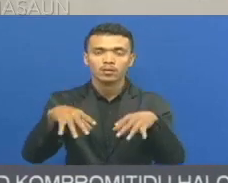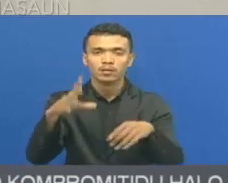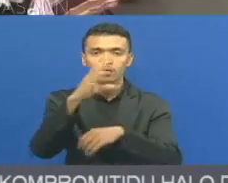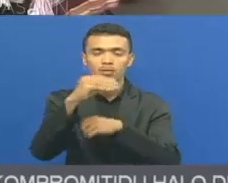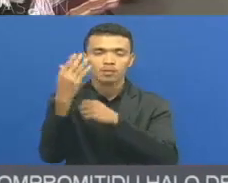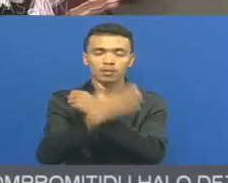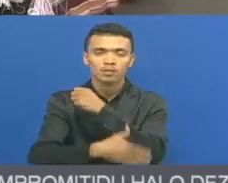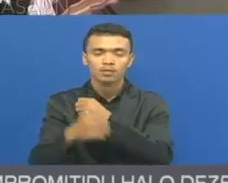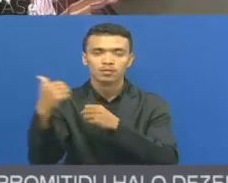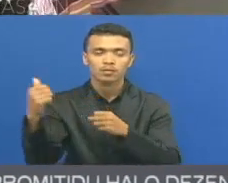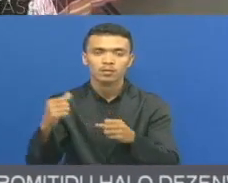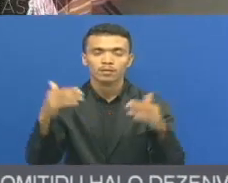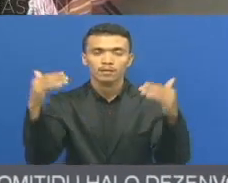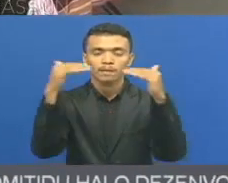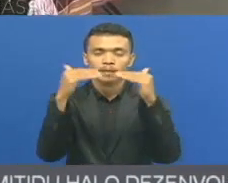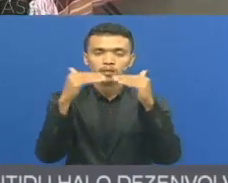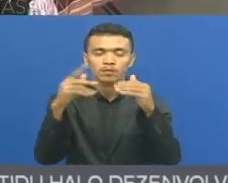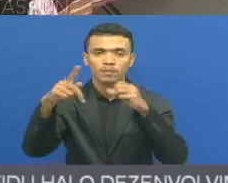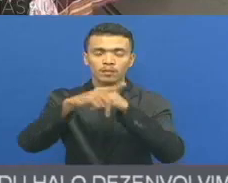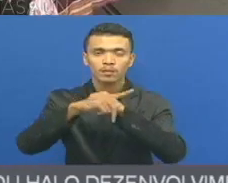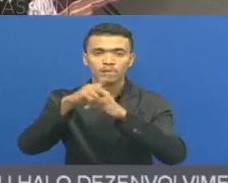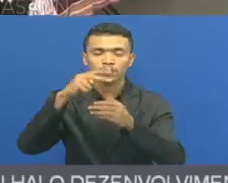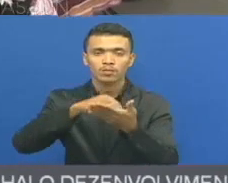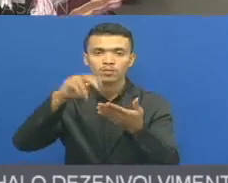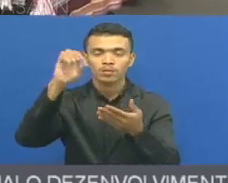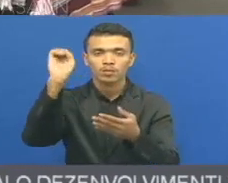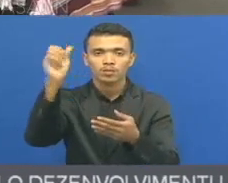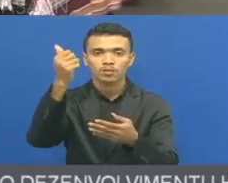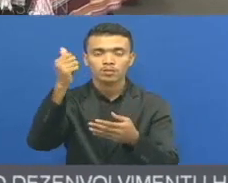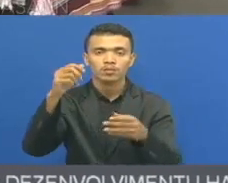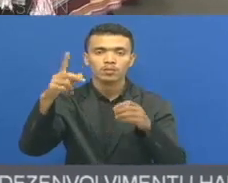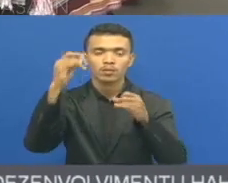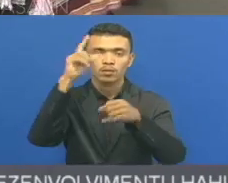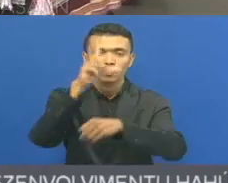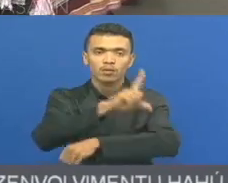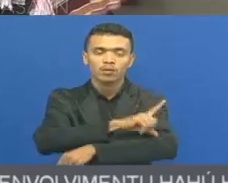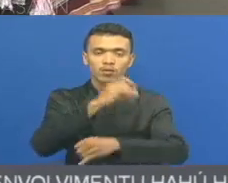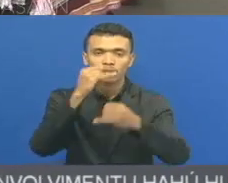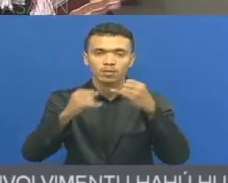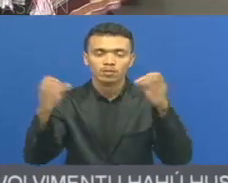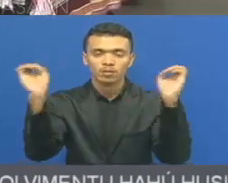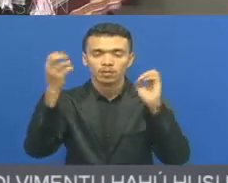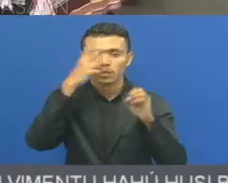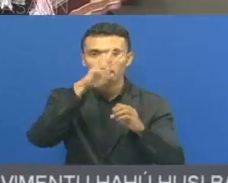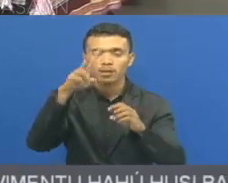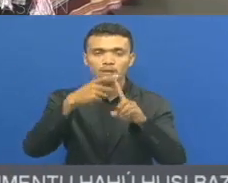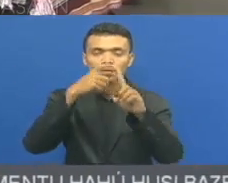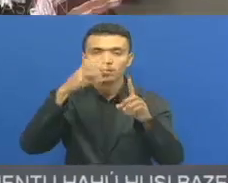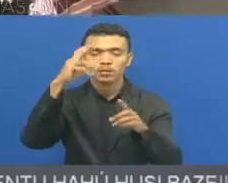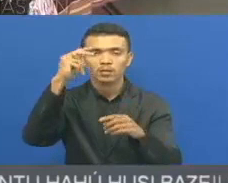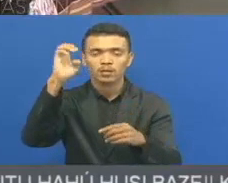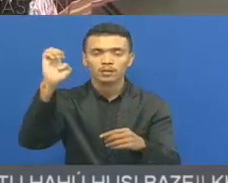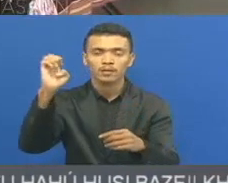seluktan. Conferência imprensa a partir do número sorteio sanulo Baloron e Cusnian. La supervisiona a Comissão